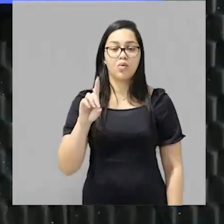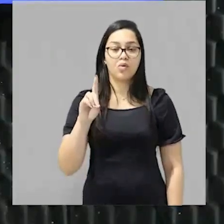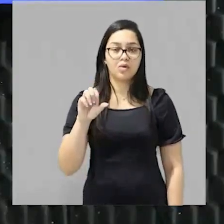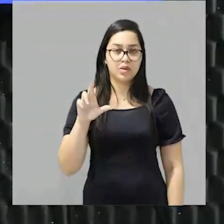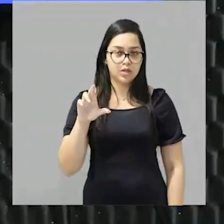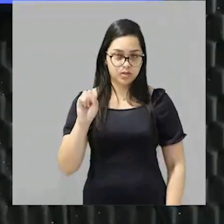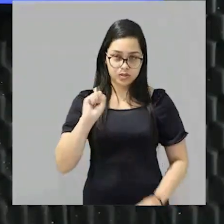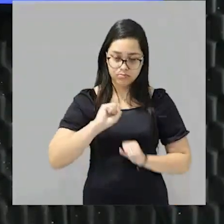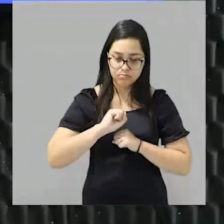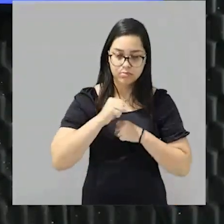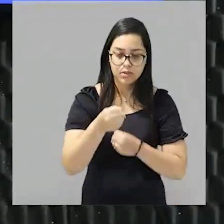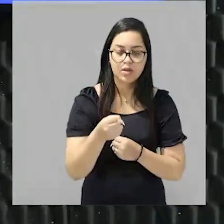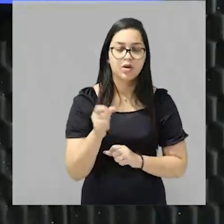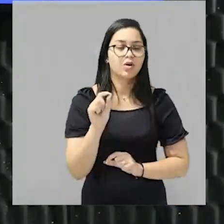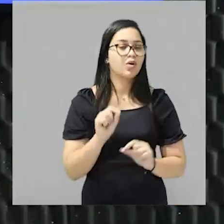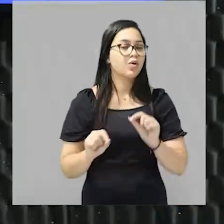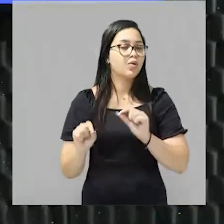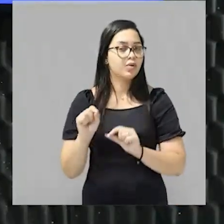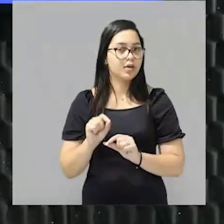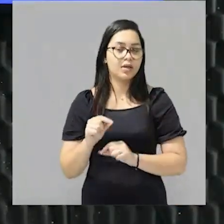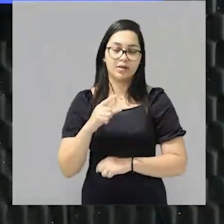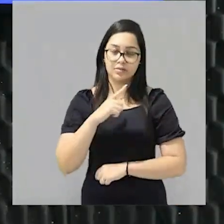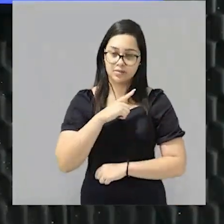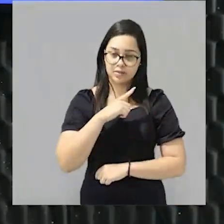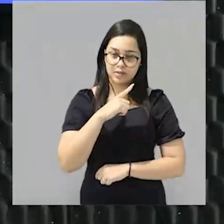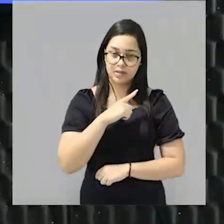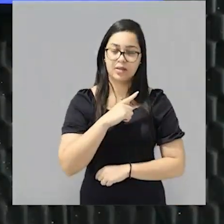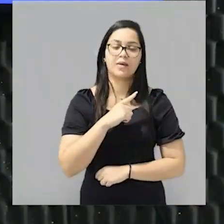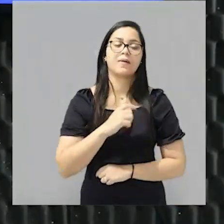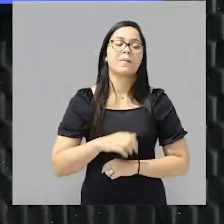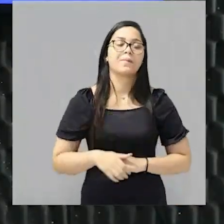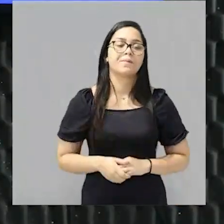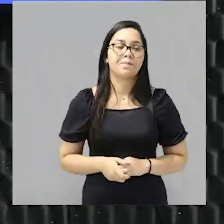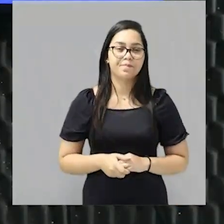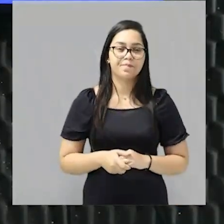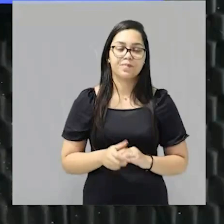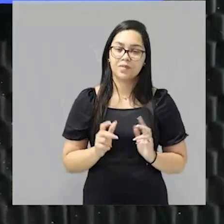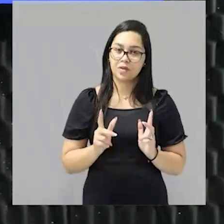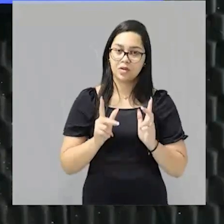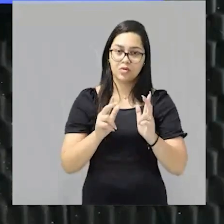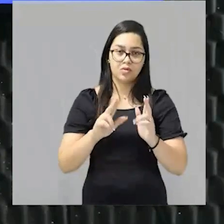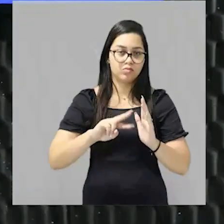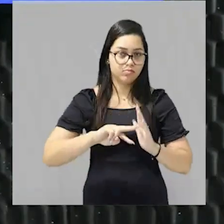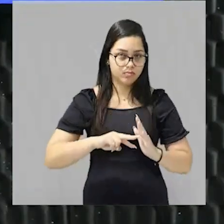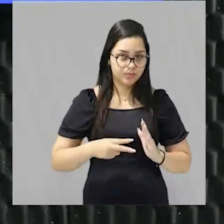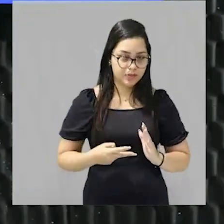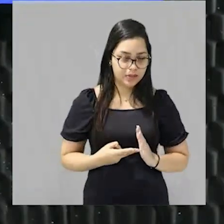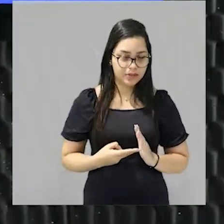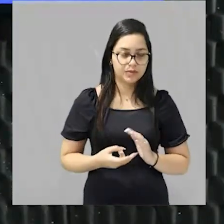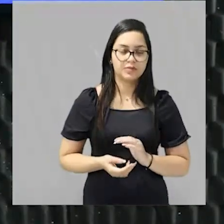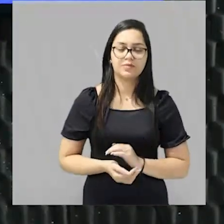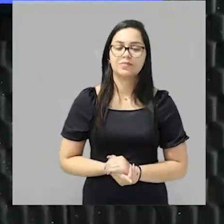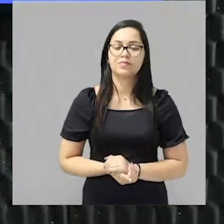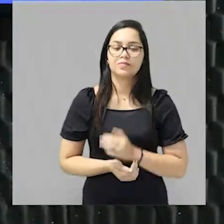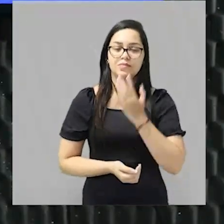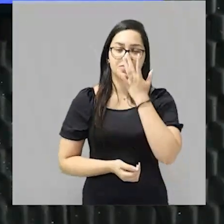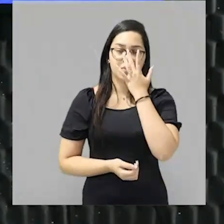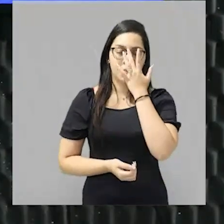com afinco são expressões, né, que vão ter o mesmo sentido.